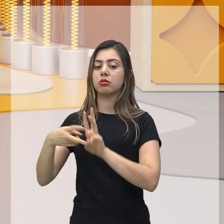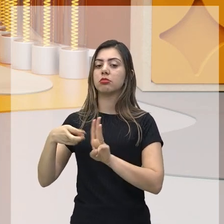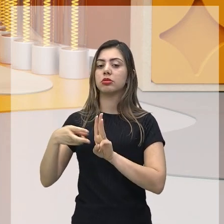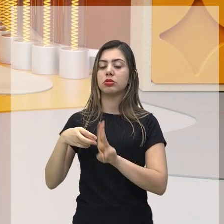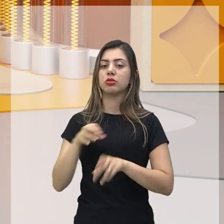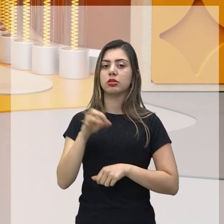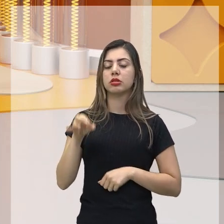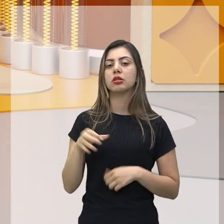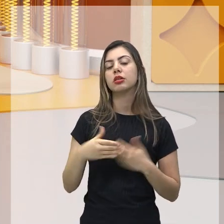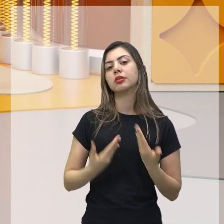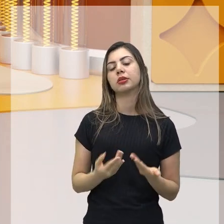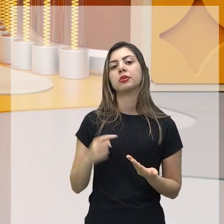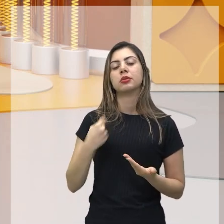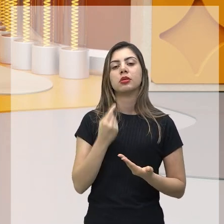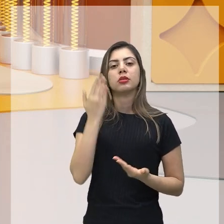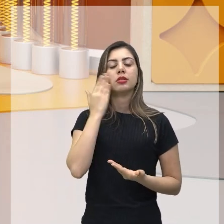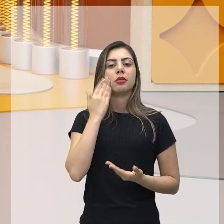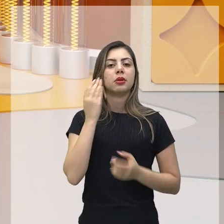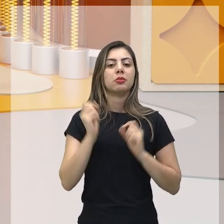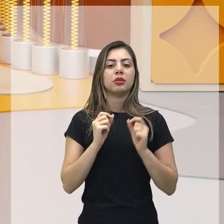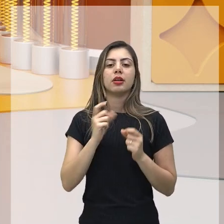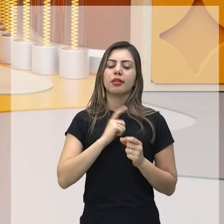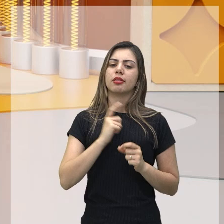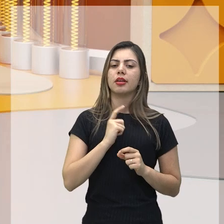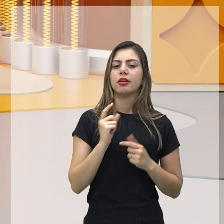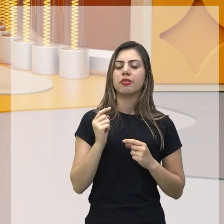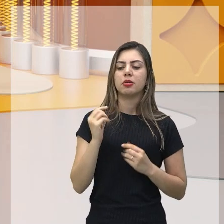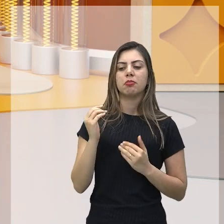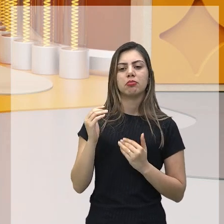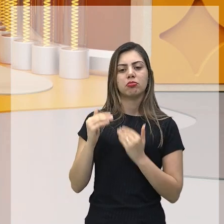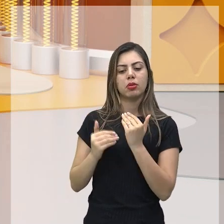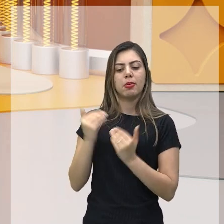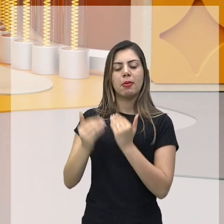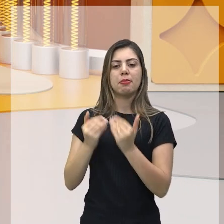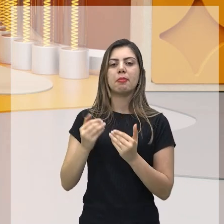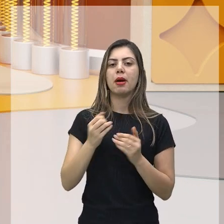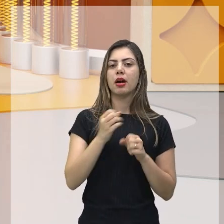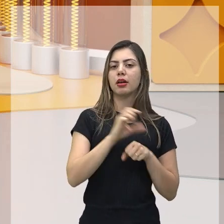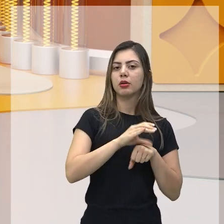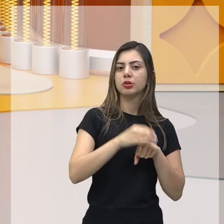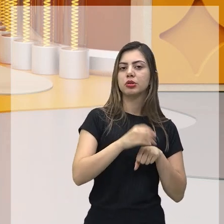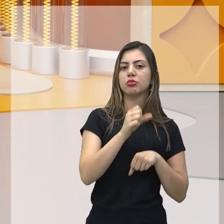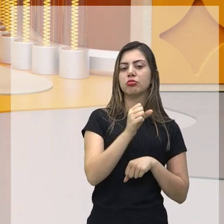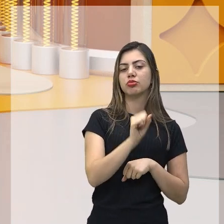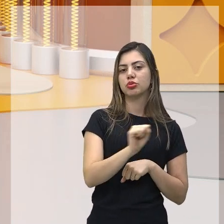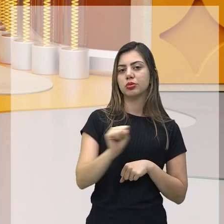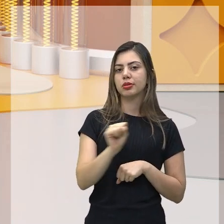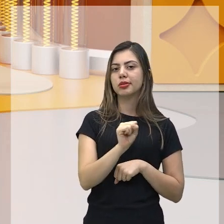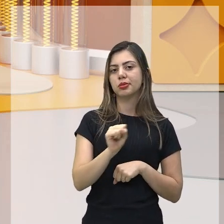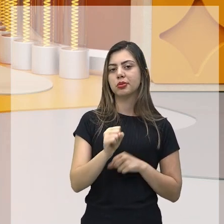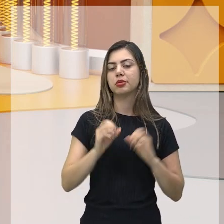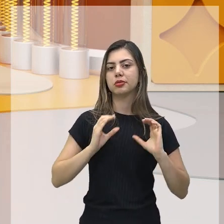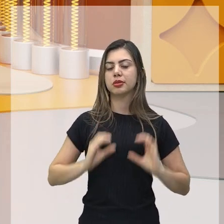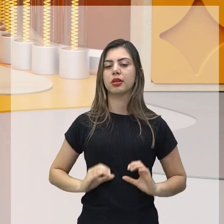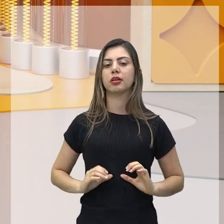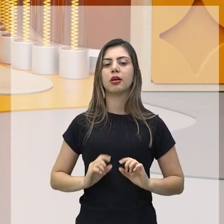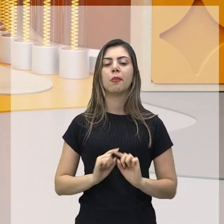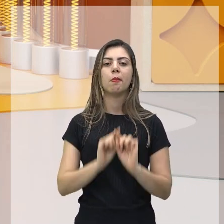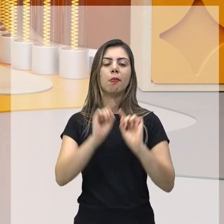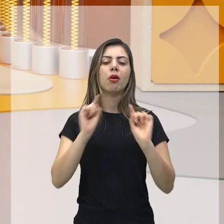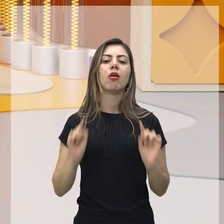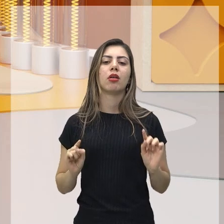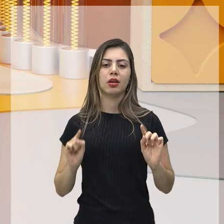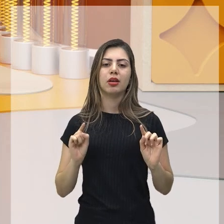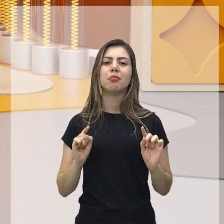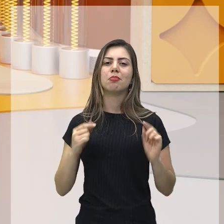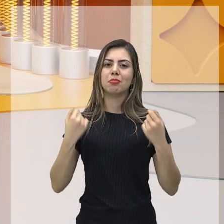que, muito embora houveram avanços a partir de 88, com a Constituição Cidadã, muita coisa